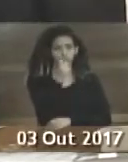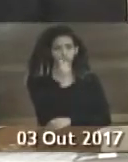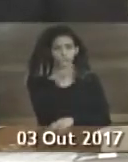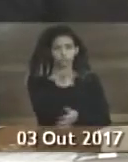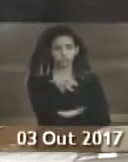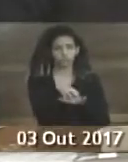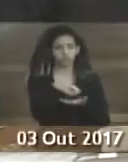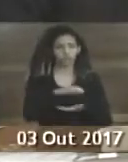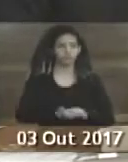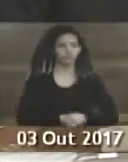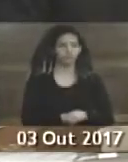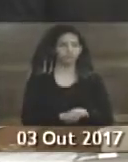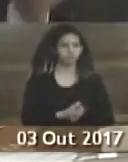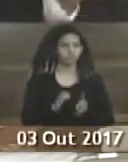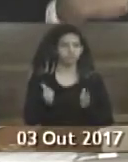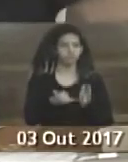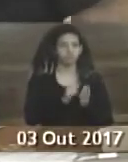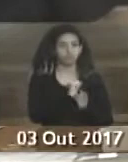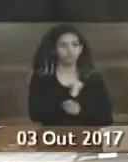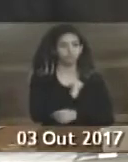Centro. Indicação número